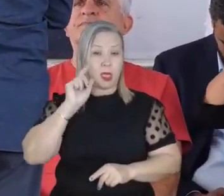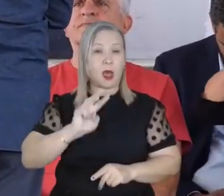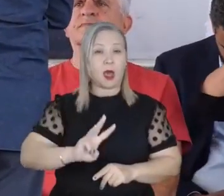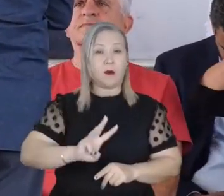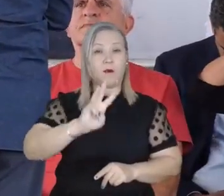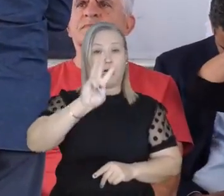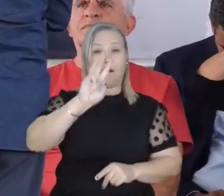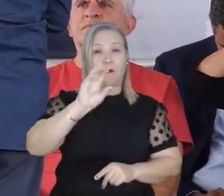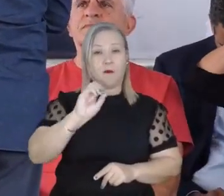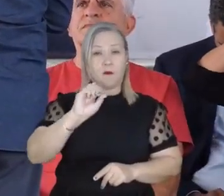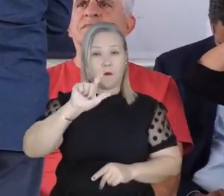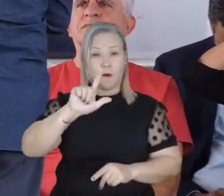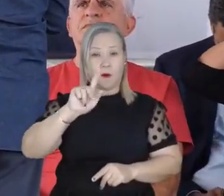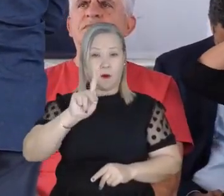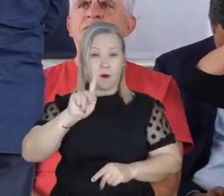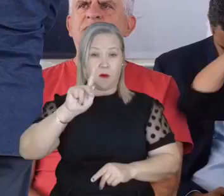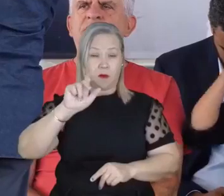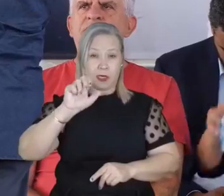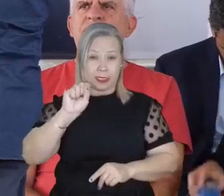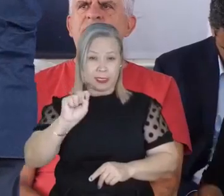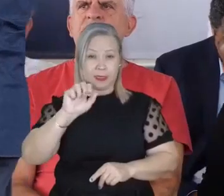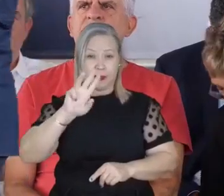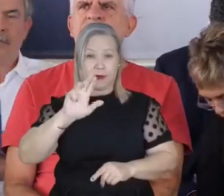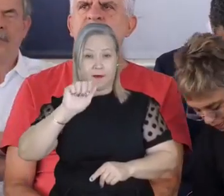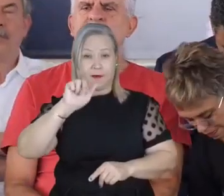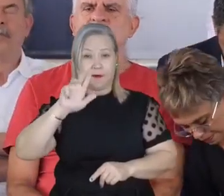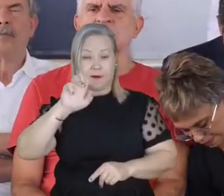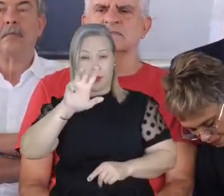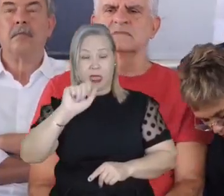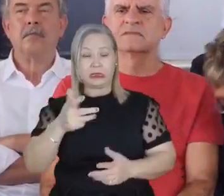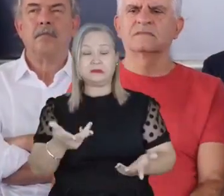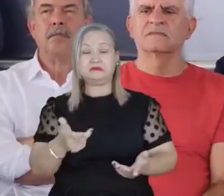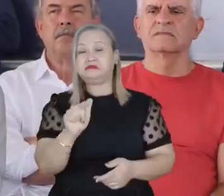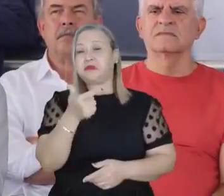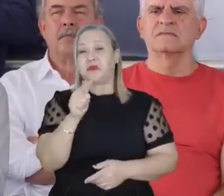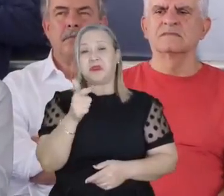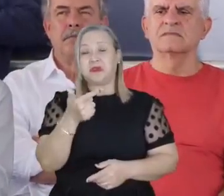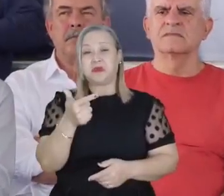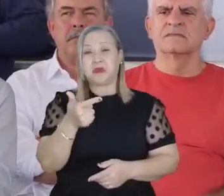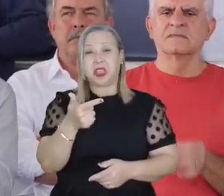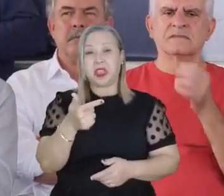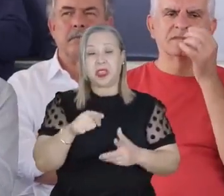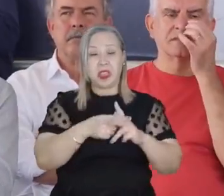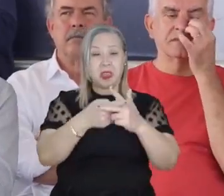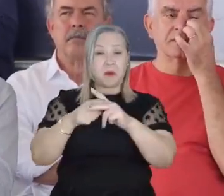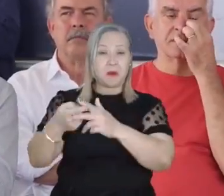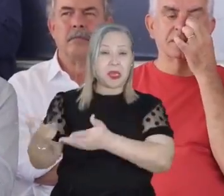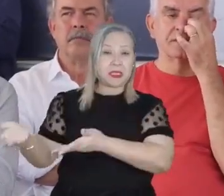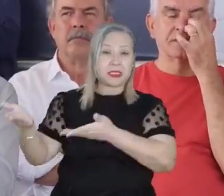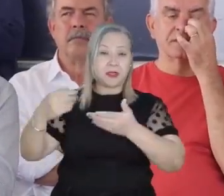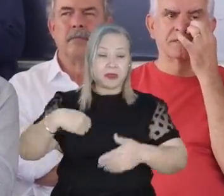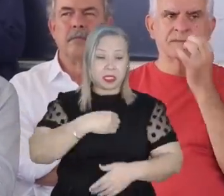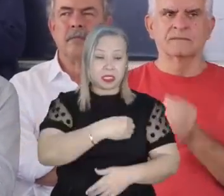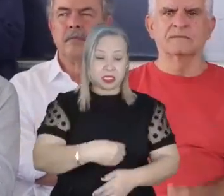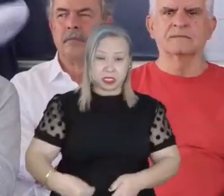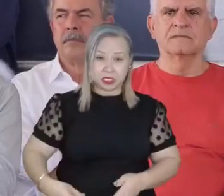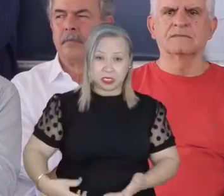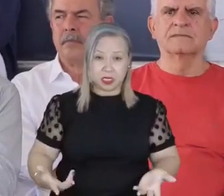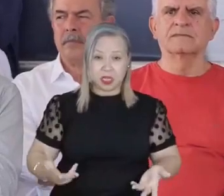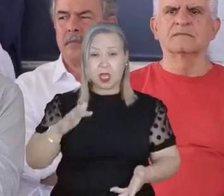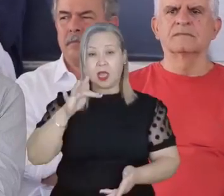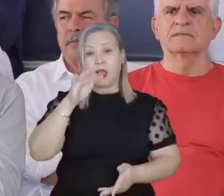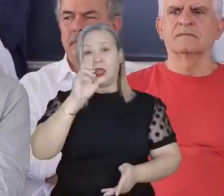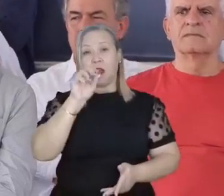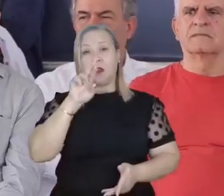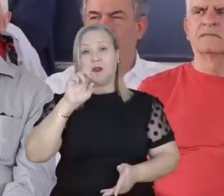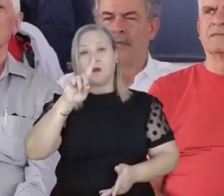tem autopeça que vem da China. Outro dia a Ford foi embora do Brasil. Outro dia a Toyota foi embora não sei